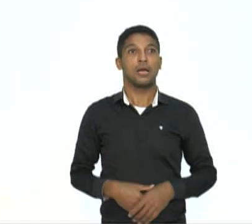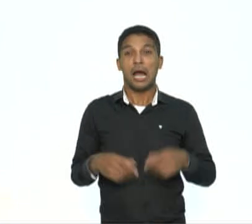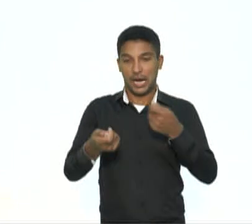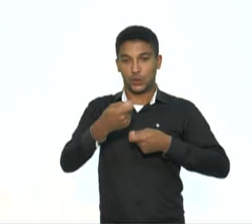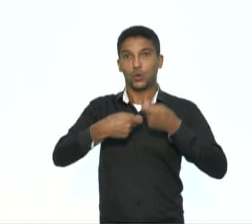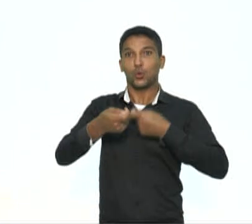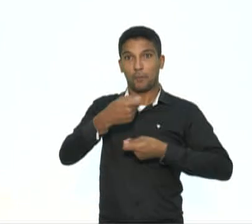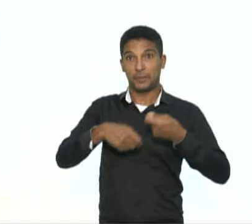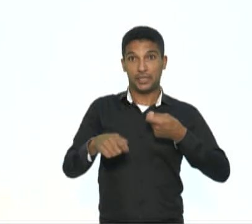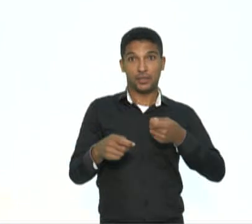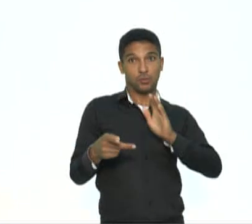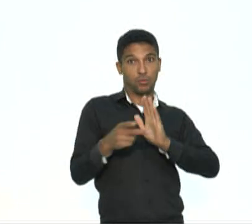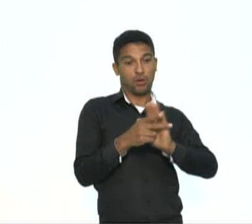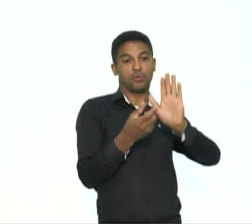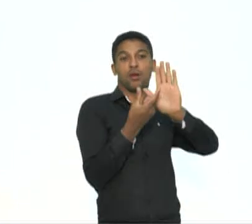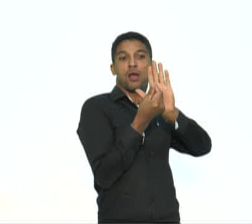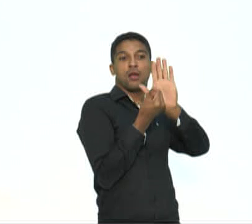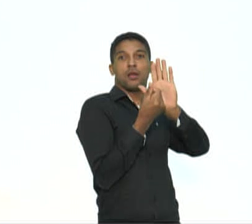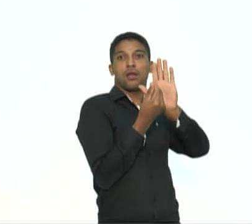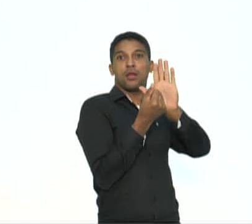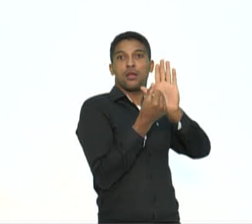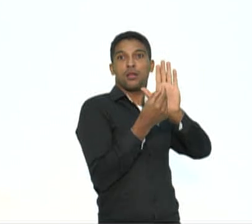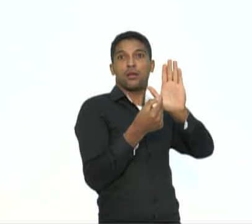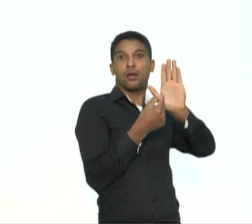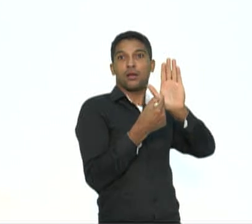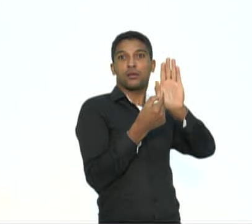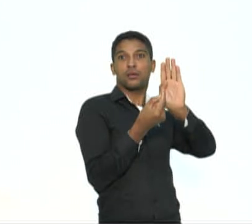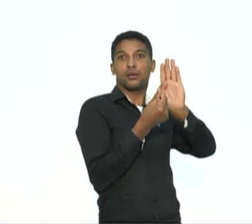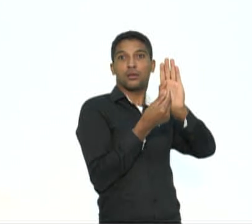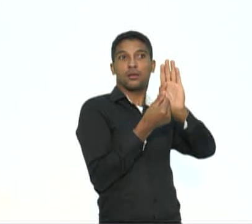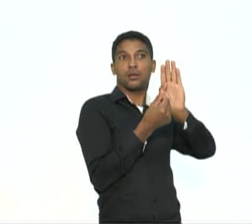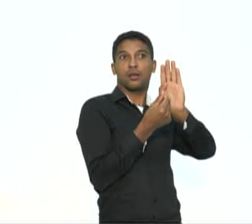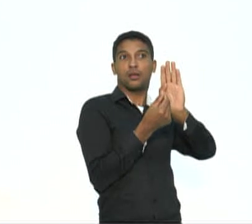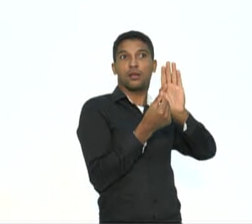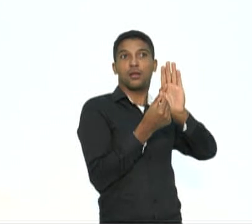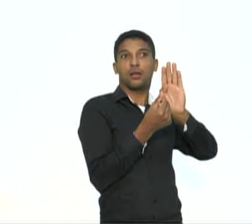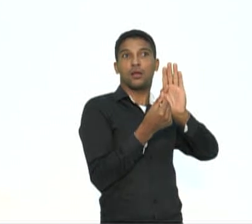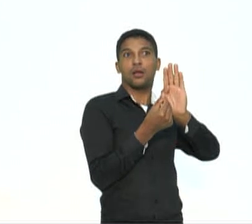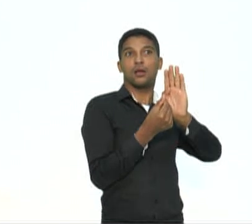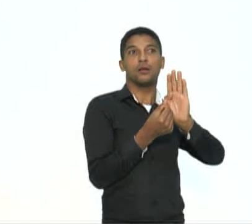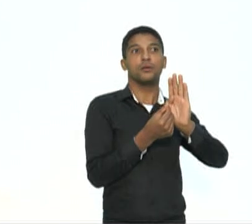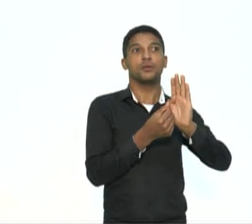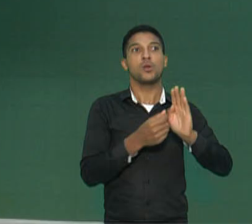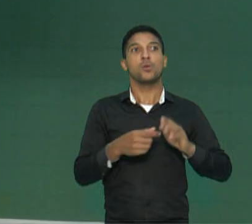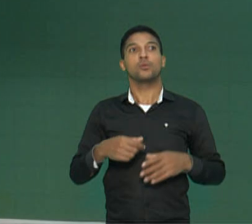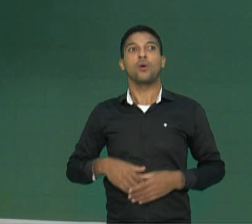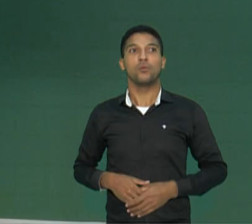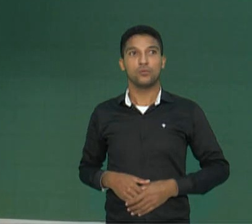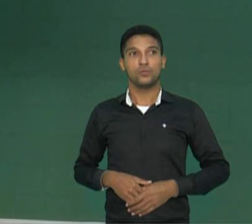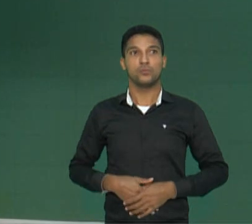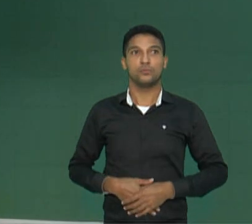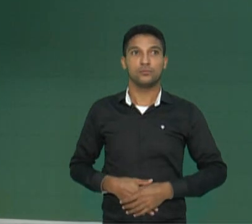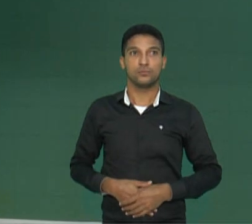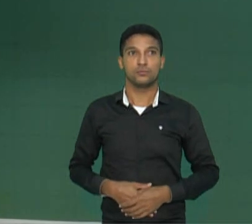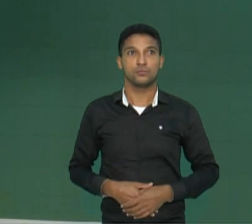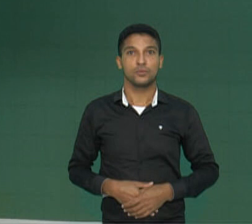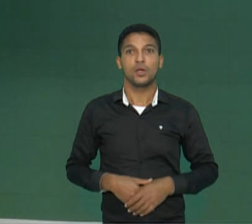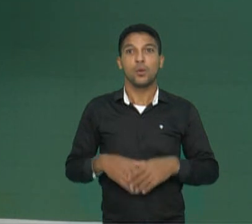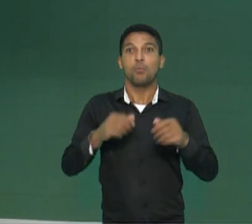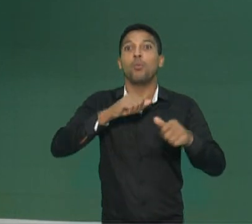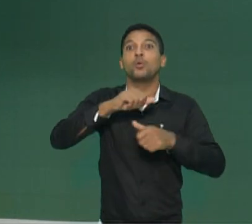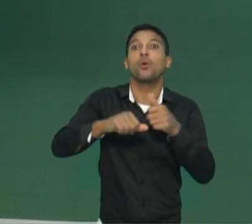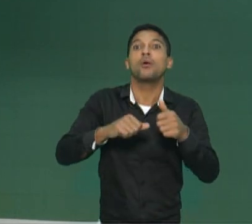ao redor do entorno muda, né? As principais cidades passam a ser muradas, chamada de burgo, como a gente já falou aqui.